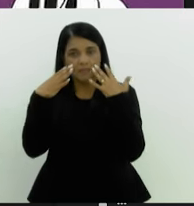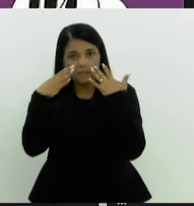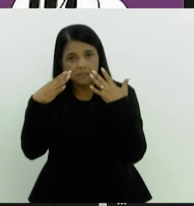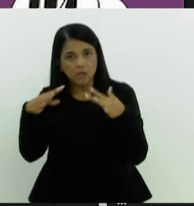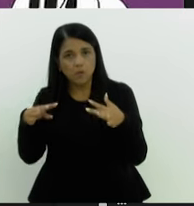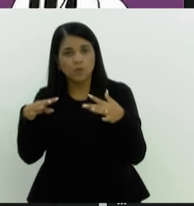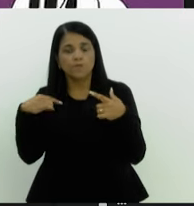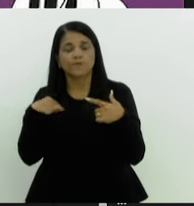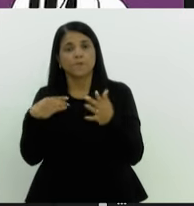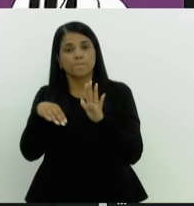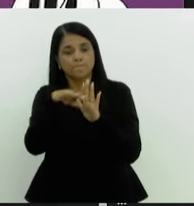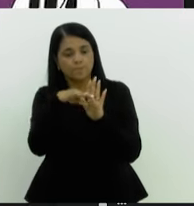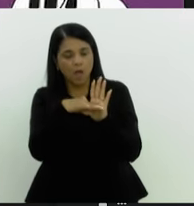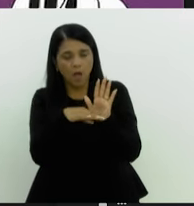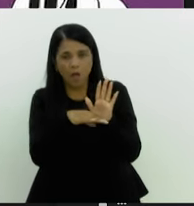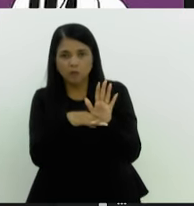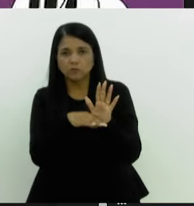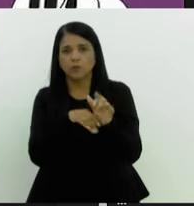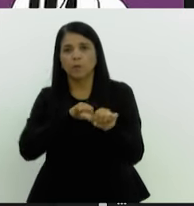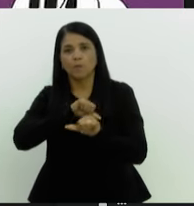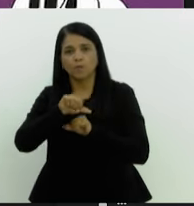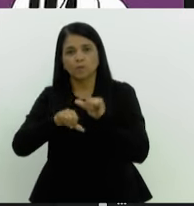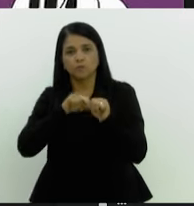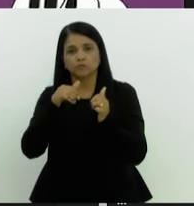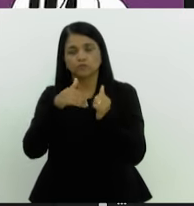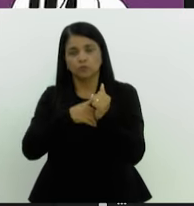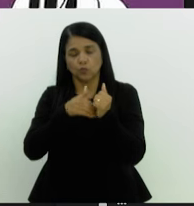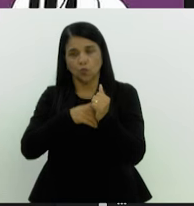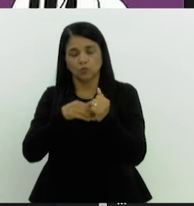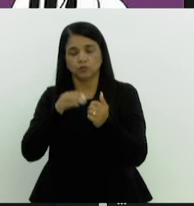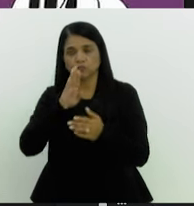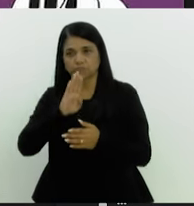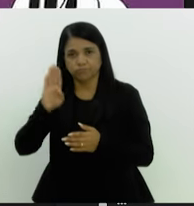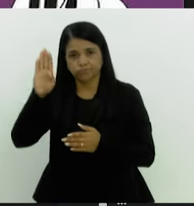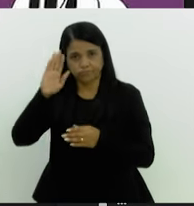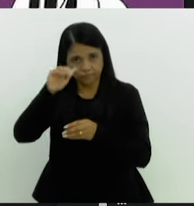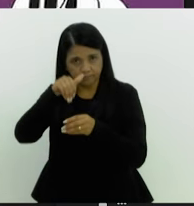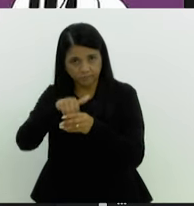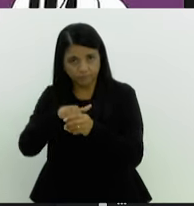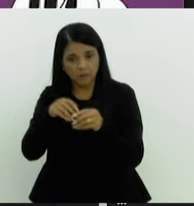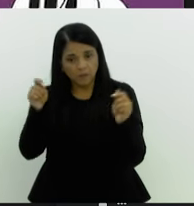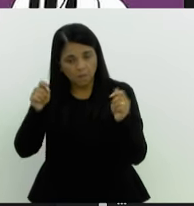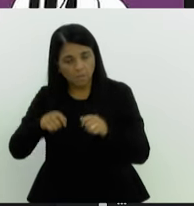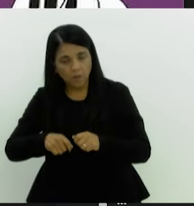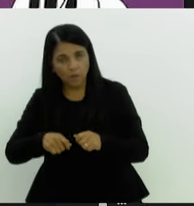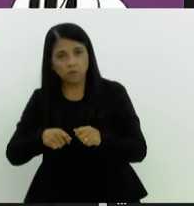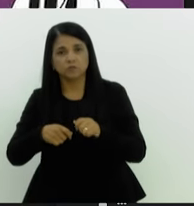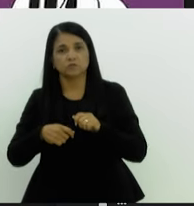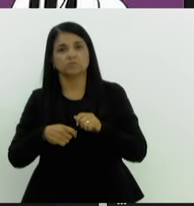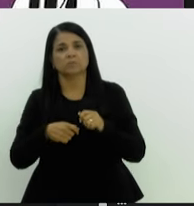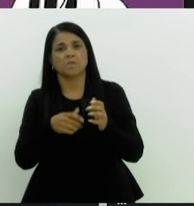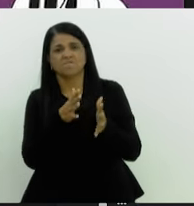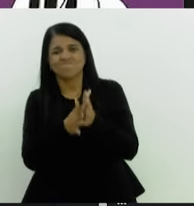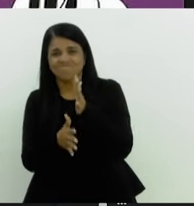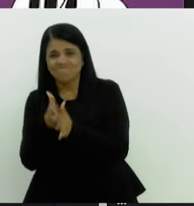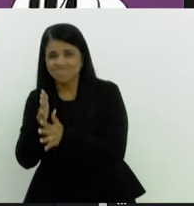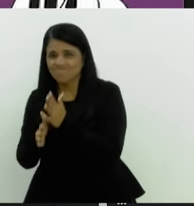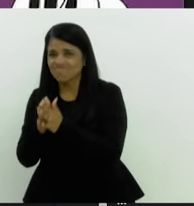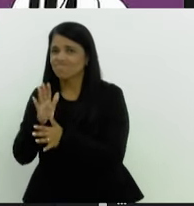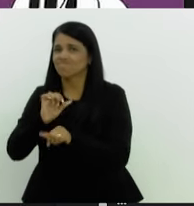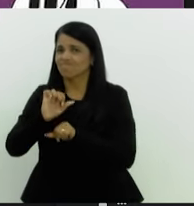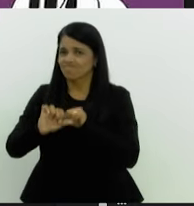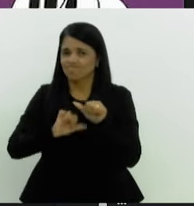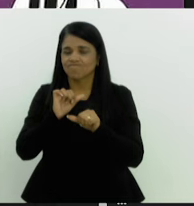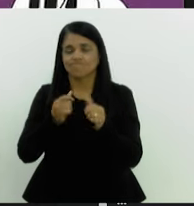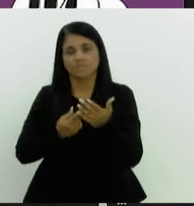pauta do dia mudanças do código eleitoral que possam implicar diretamente em alterações dos